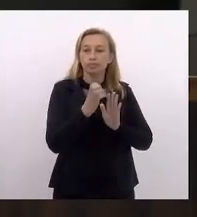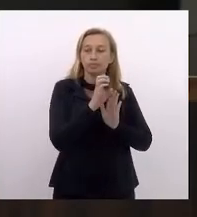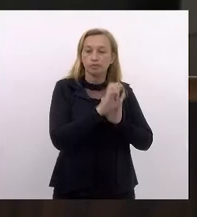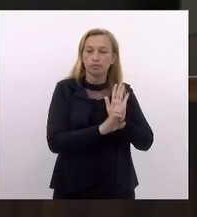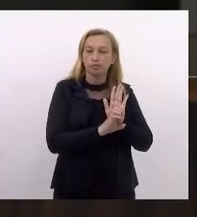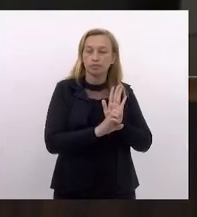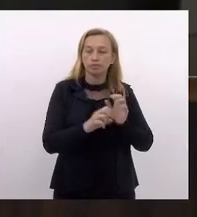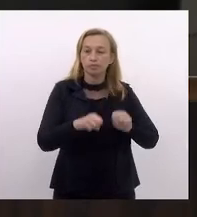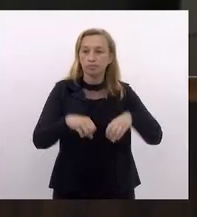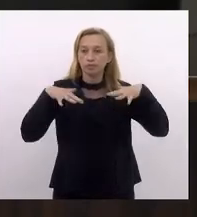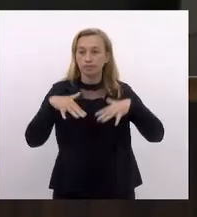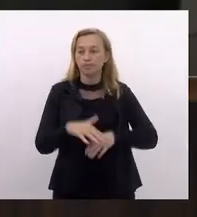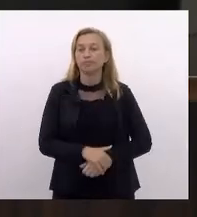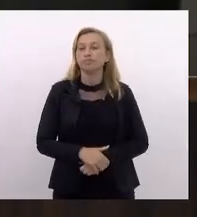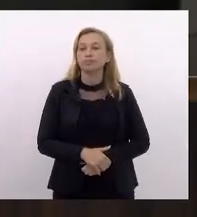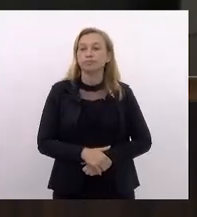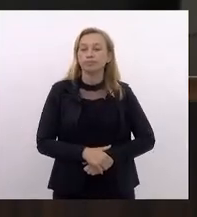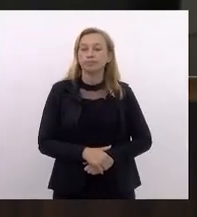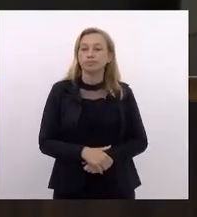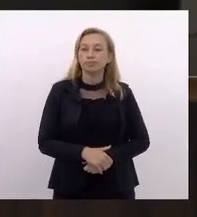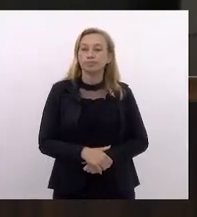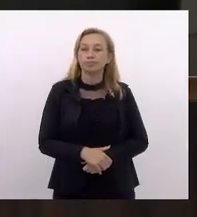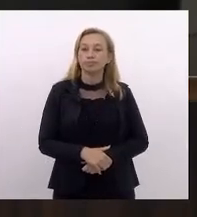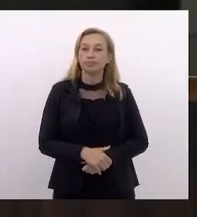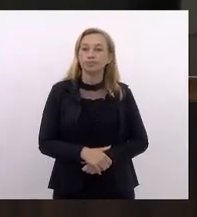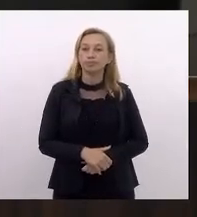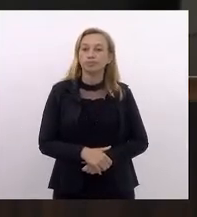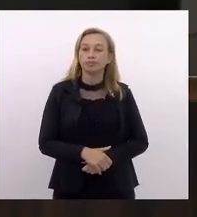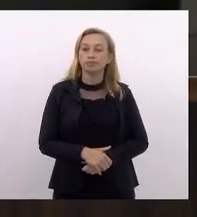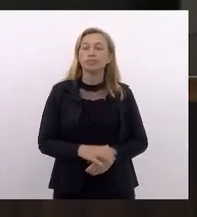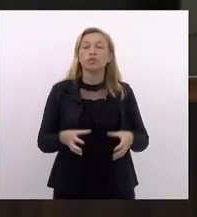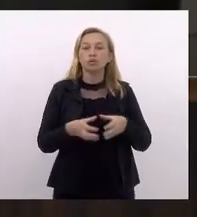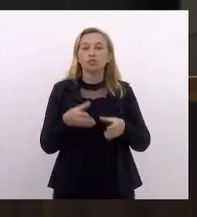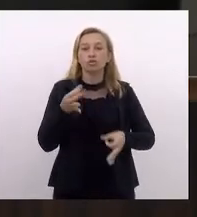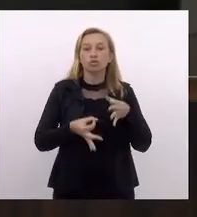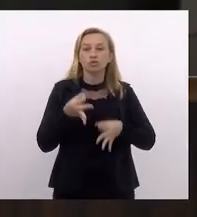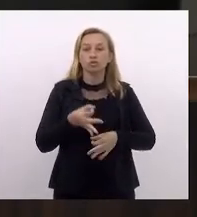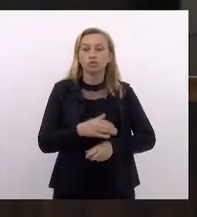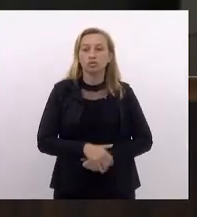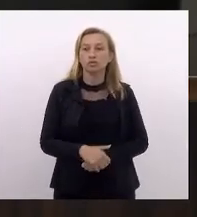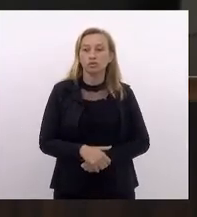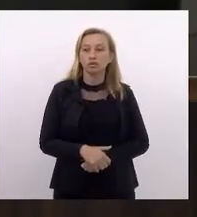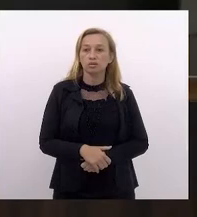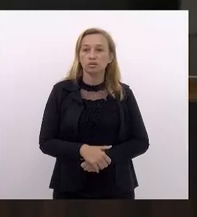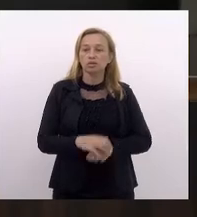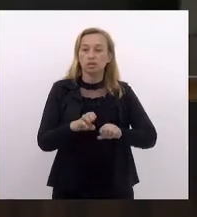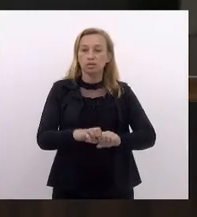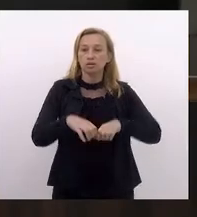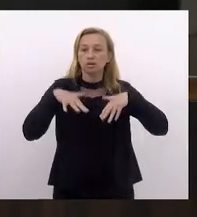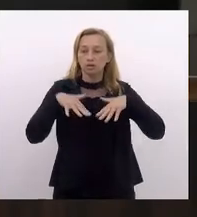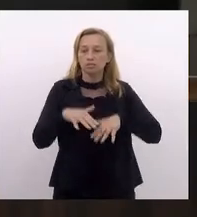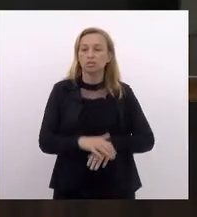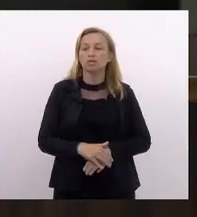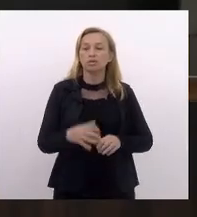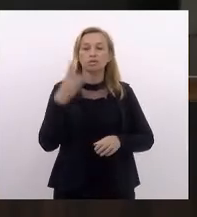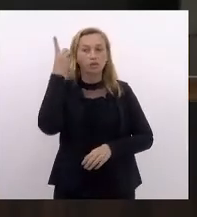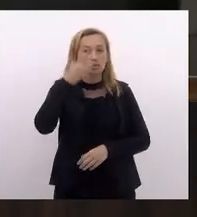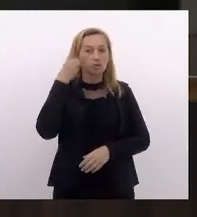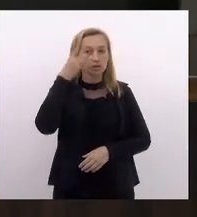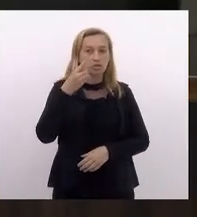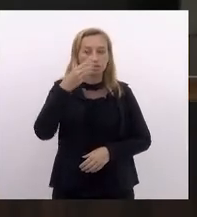plenário e para emitir parecer pela comissão de concessão destes sobre as emendas de plenário Deputado